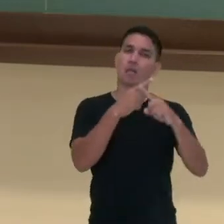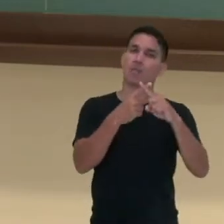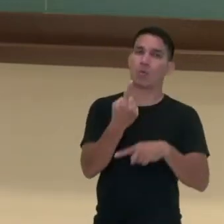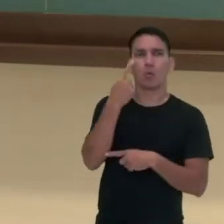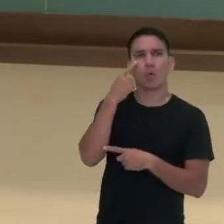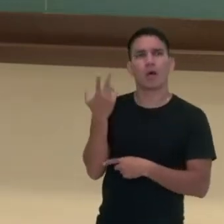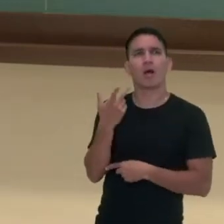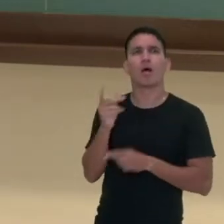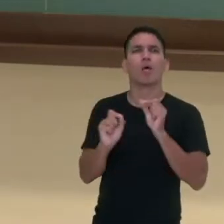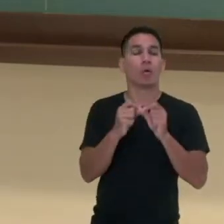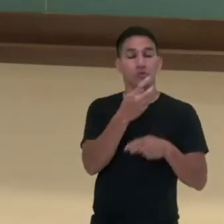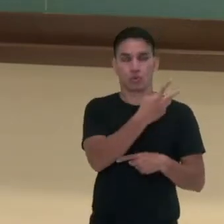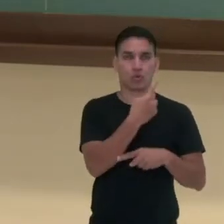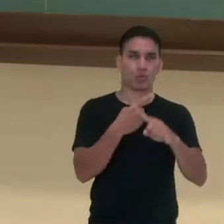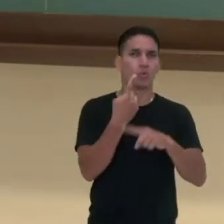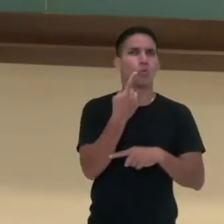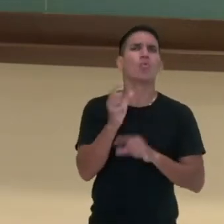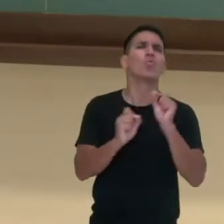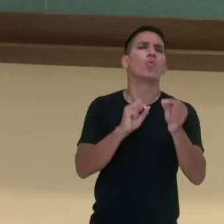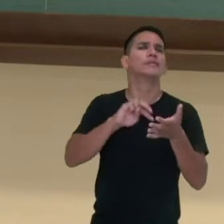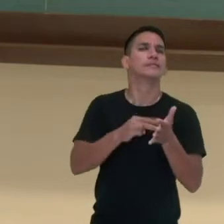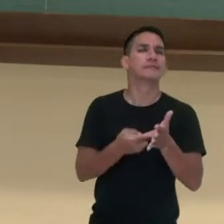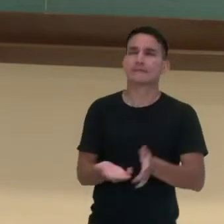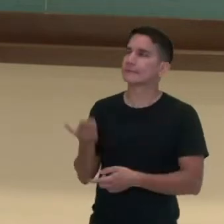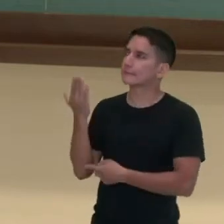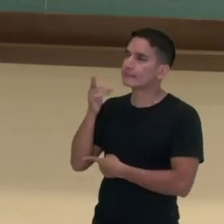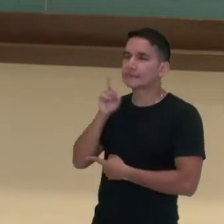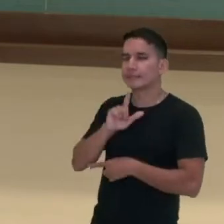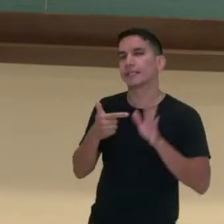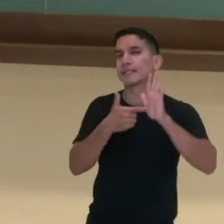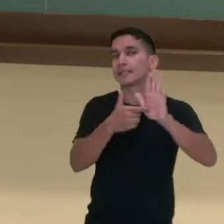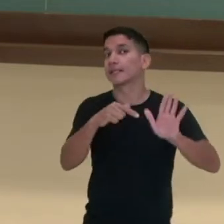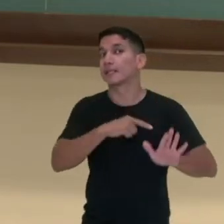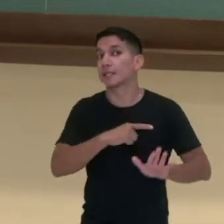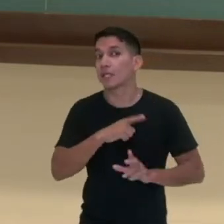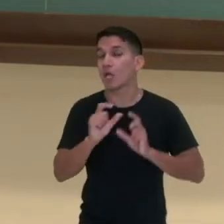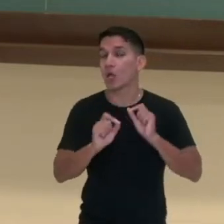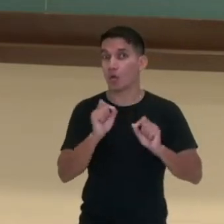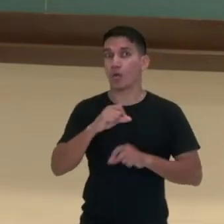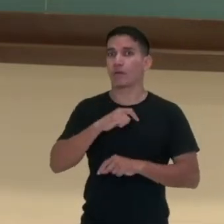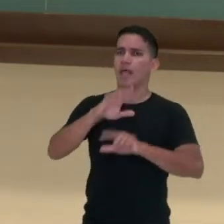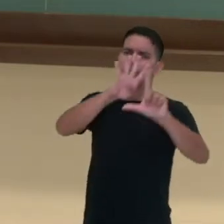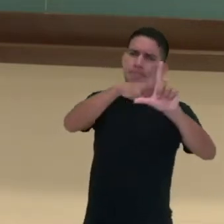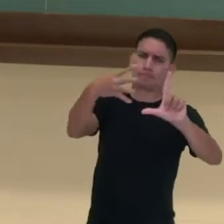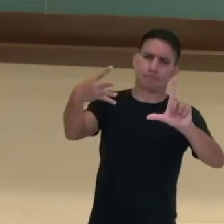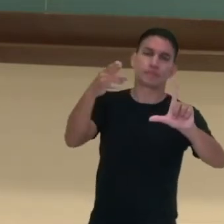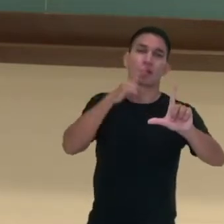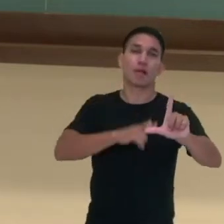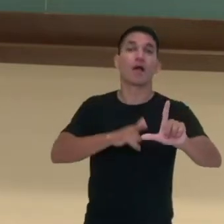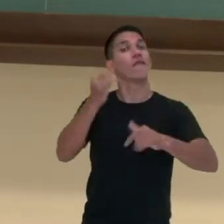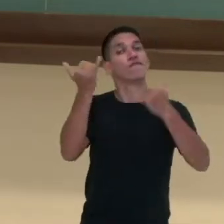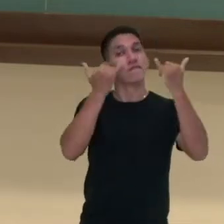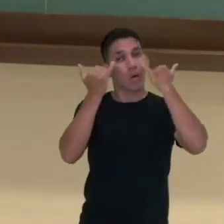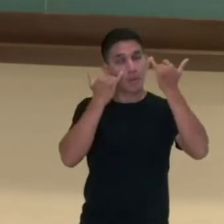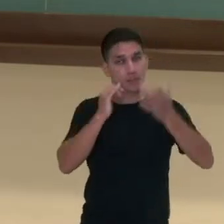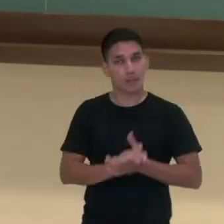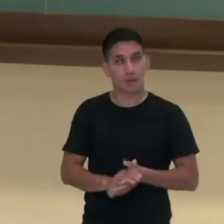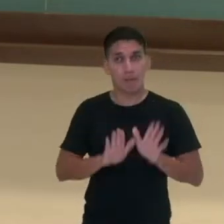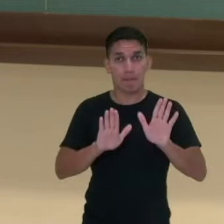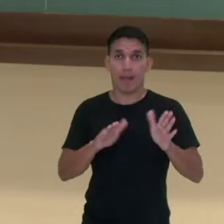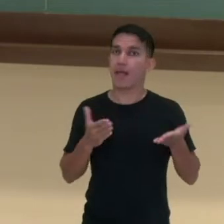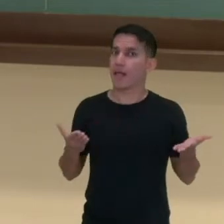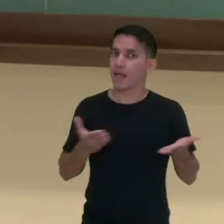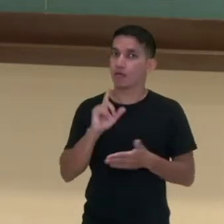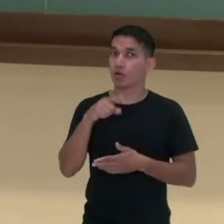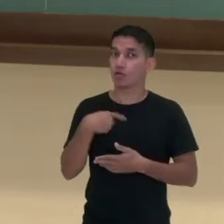segundo quadro. O que significa, pessoal? Nós temos aqui mostrado num quadro, ou poderia dizer até numa tabela, essas informações. Agora, nós